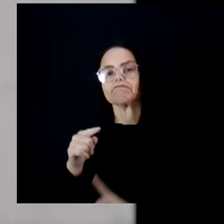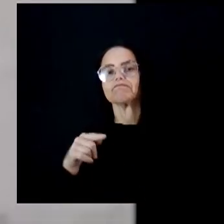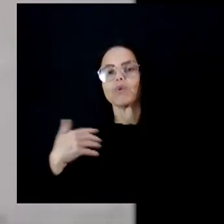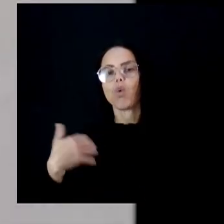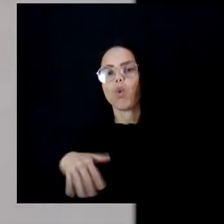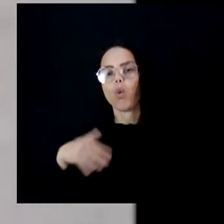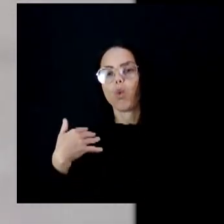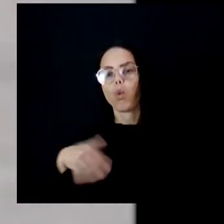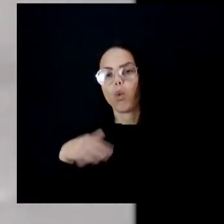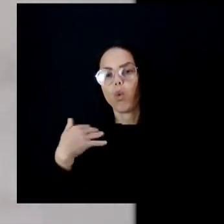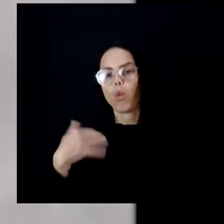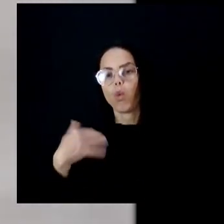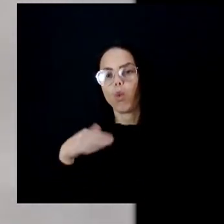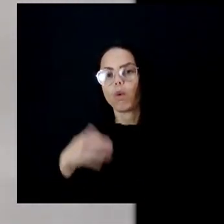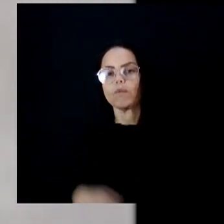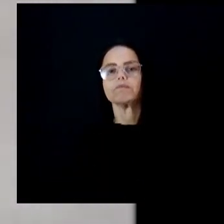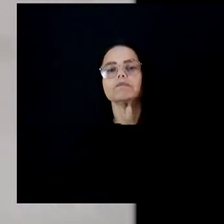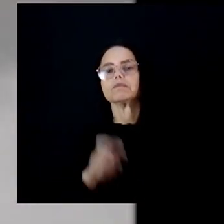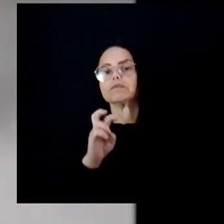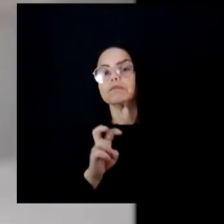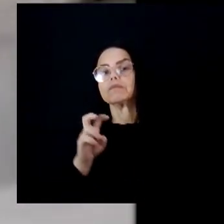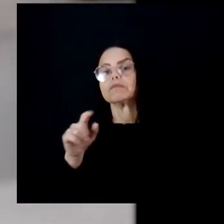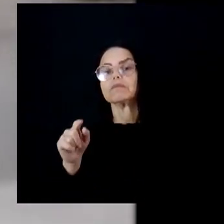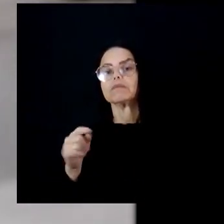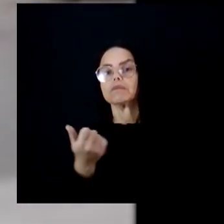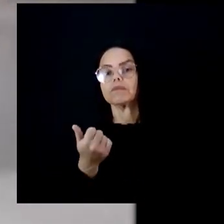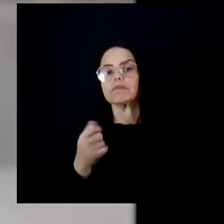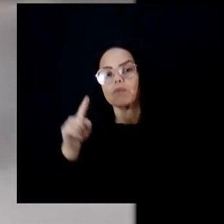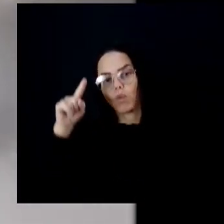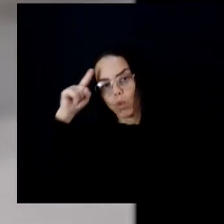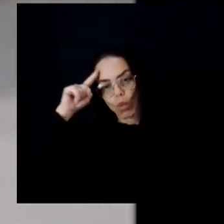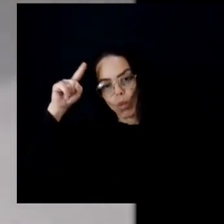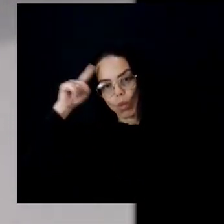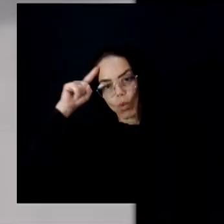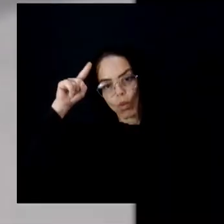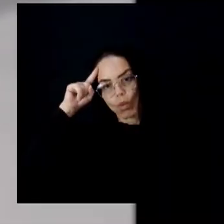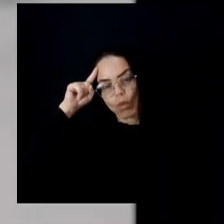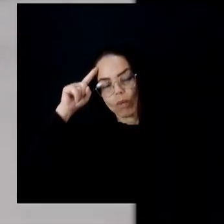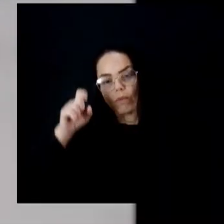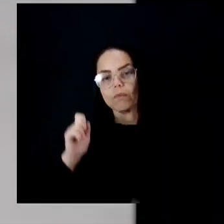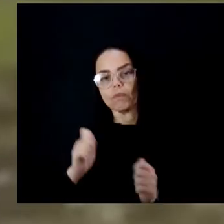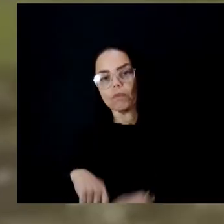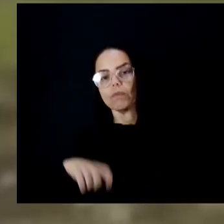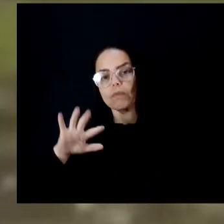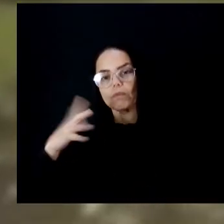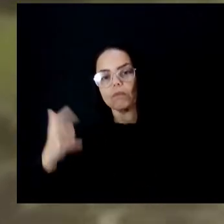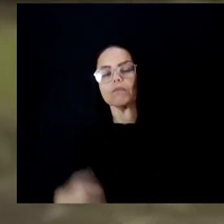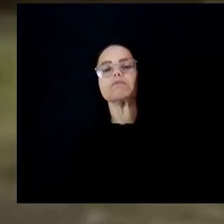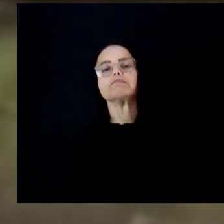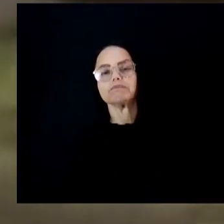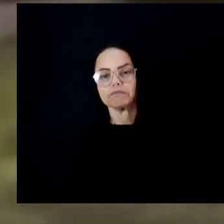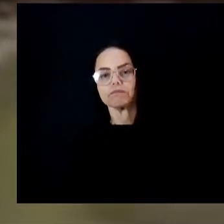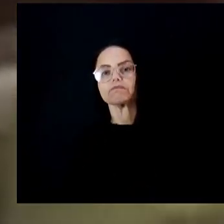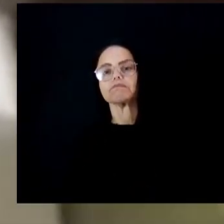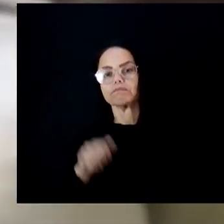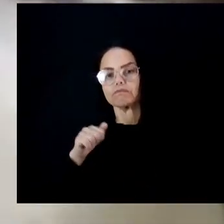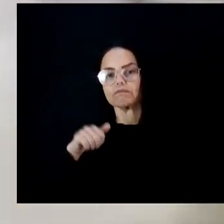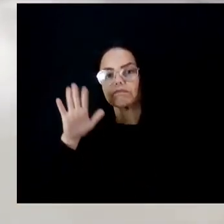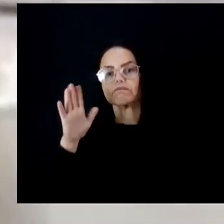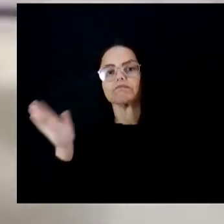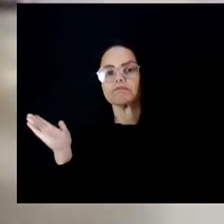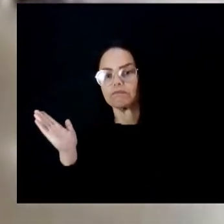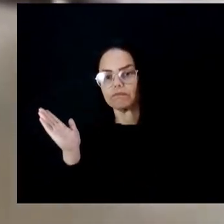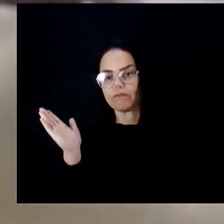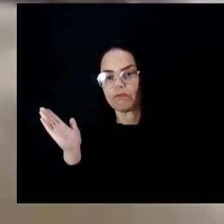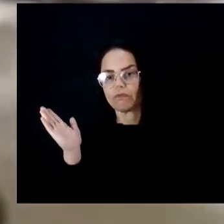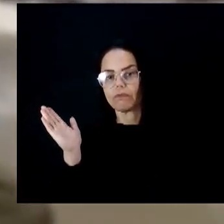de 5, 6 diariamente, né? Podendo acontecer terremotos até de magnitude maior. E